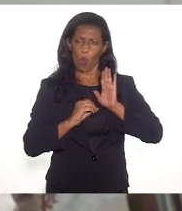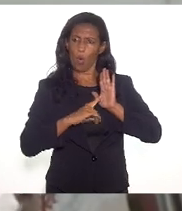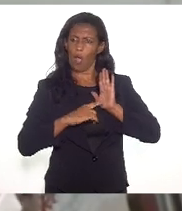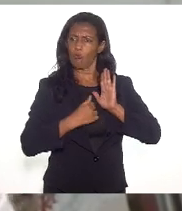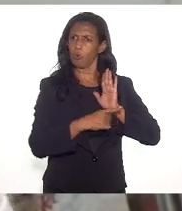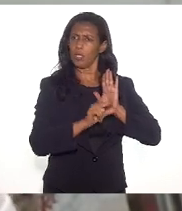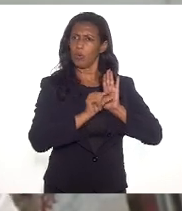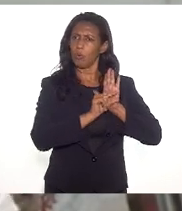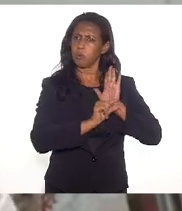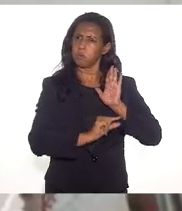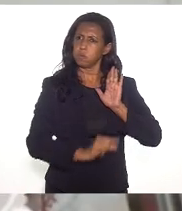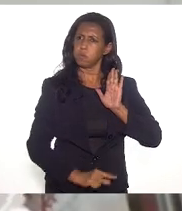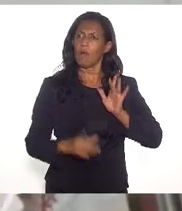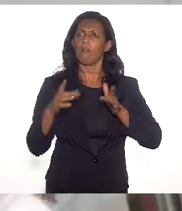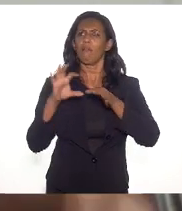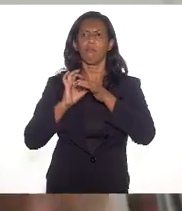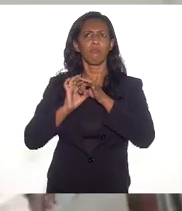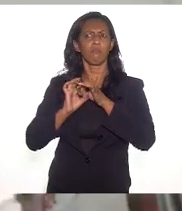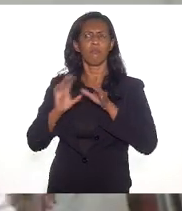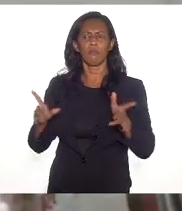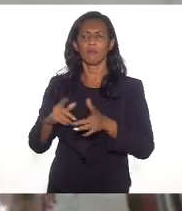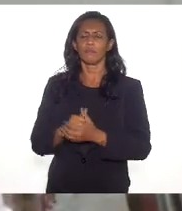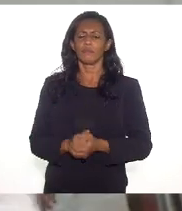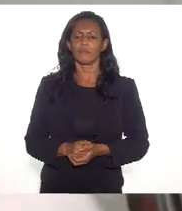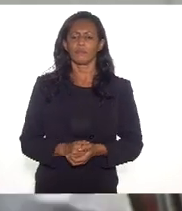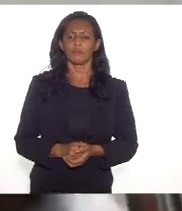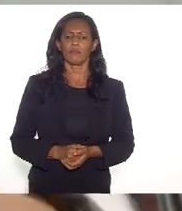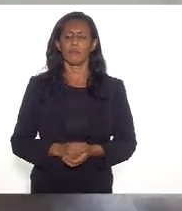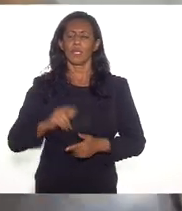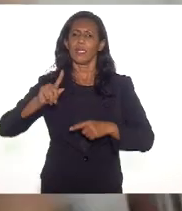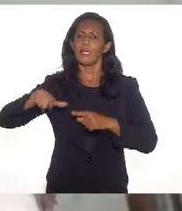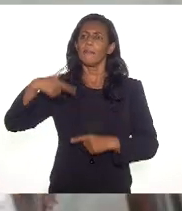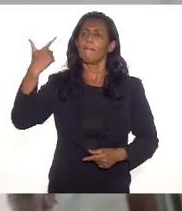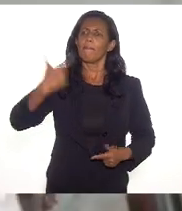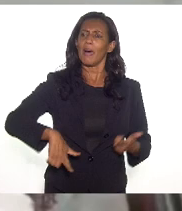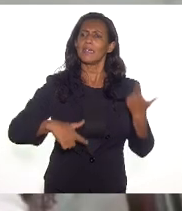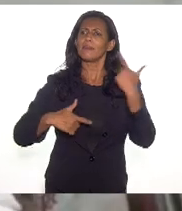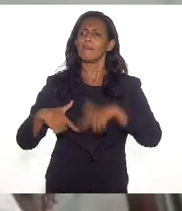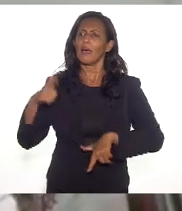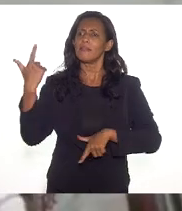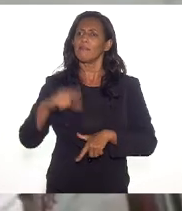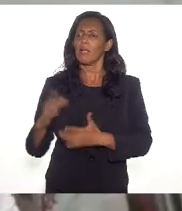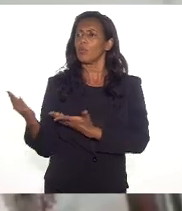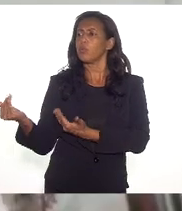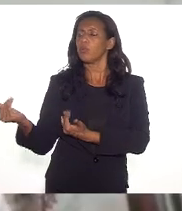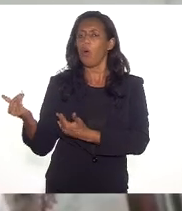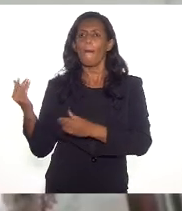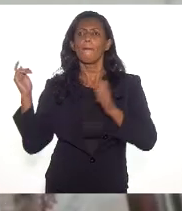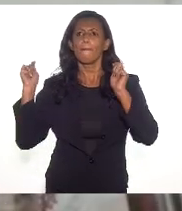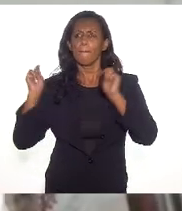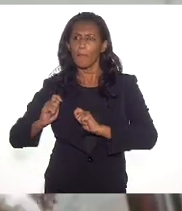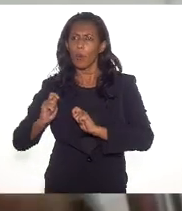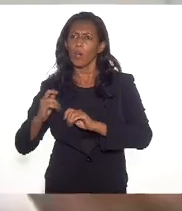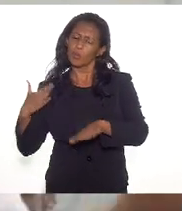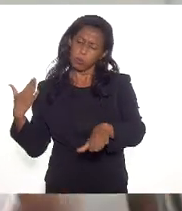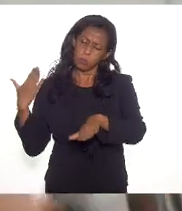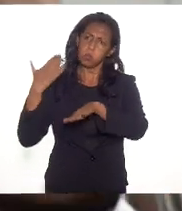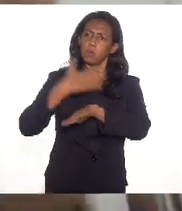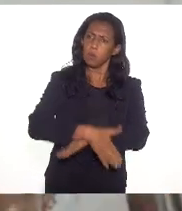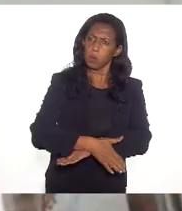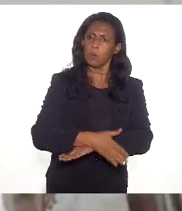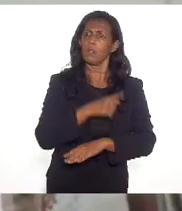casa, permitindo, visando permitir que mais e mais crianças e adolescentes possam